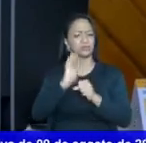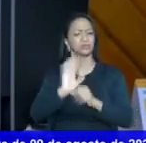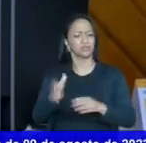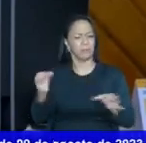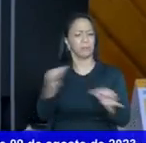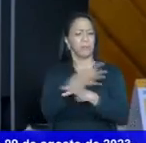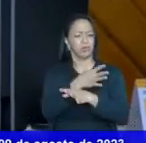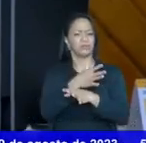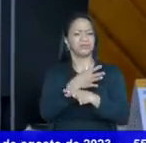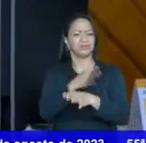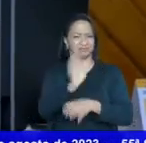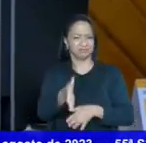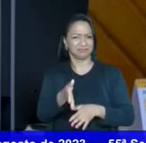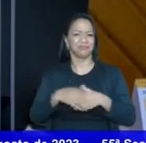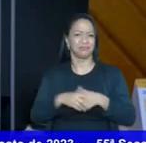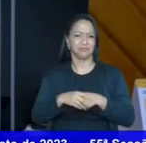Tá.